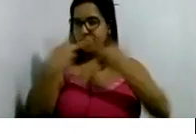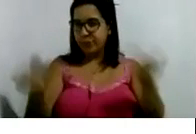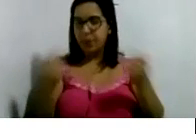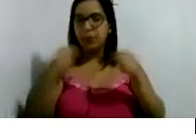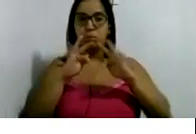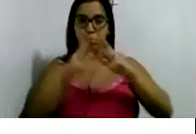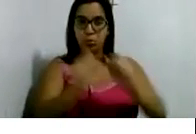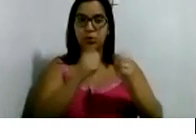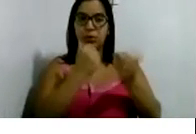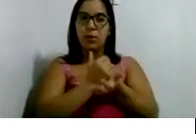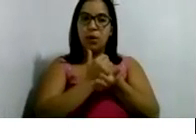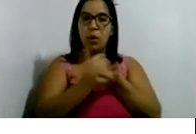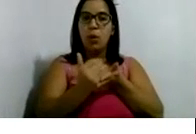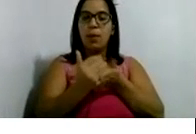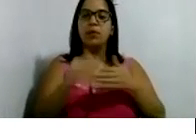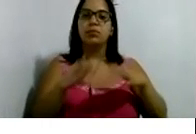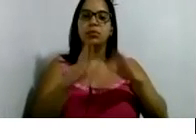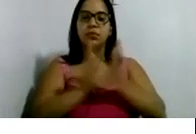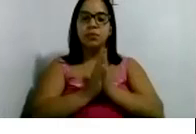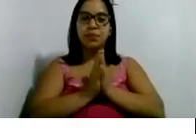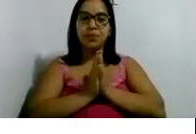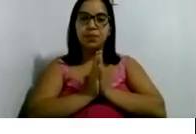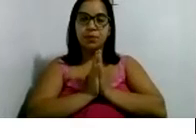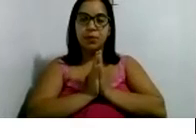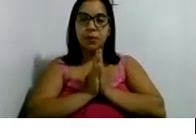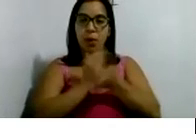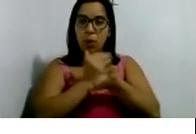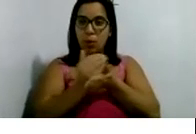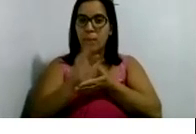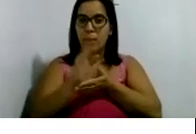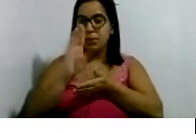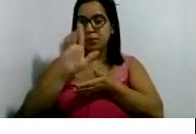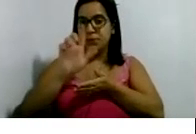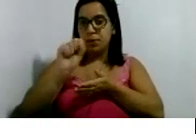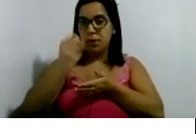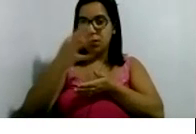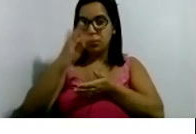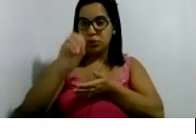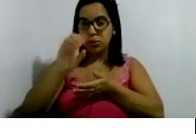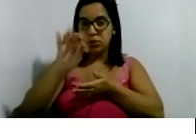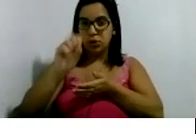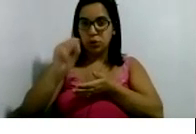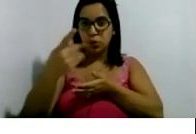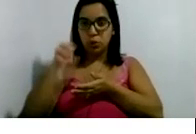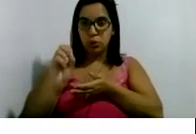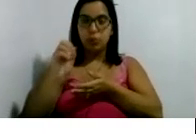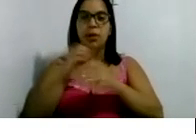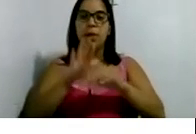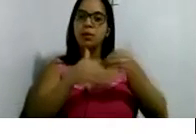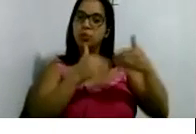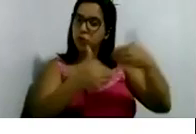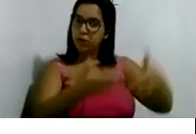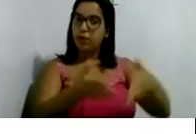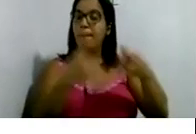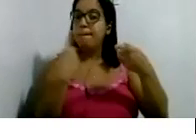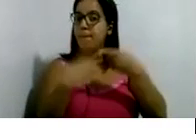Então, os estágios iniciais dessa implantação do blastocisto são os períodos críticos para o desenvolvimento. Porque